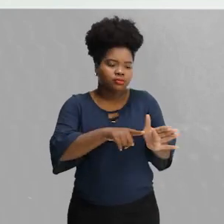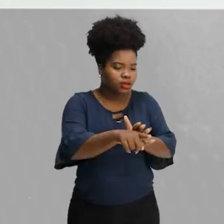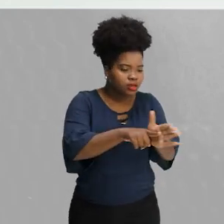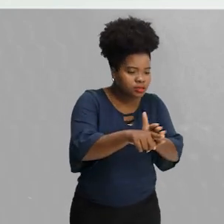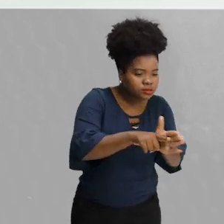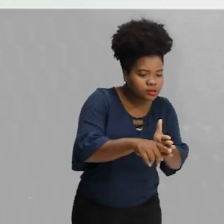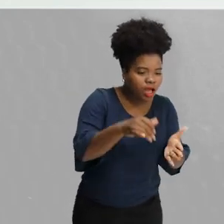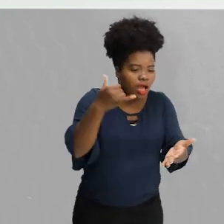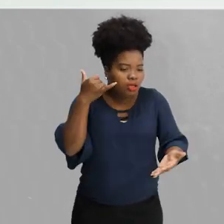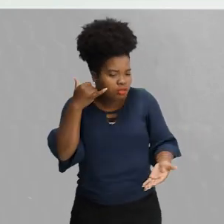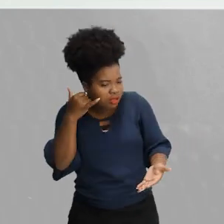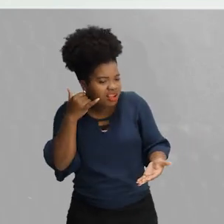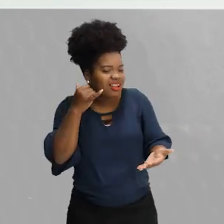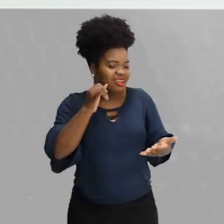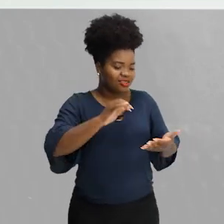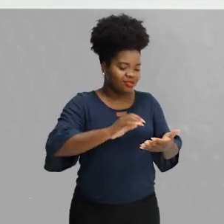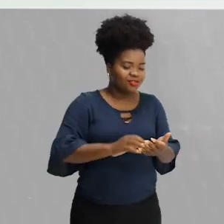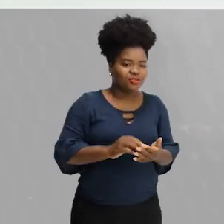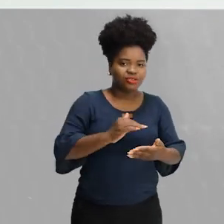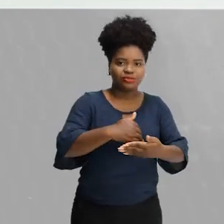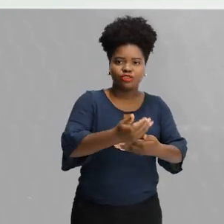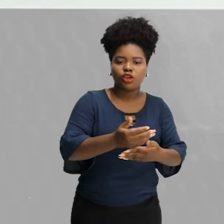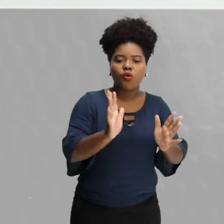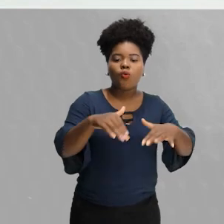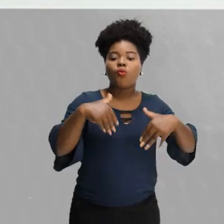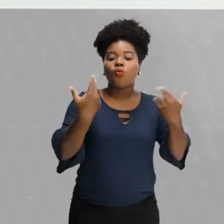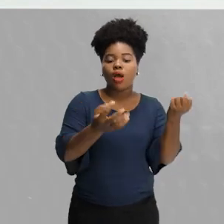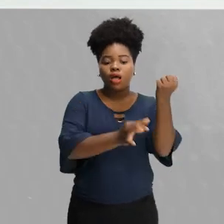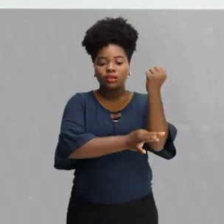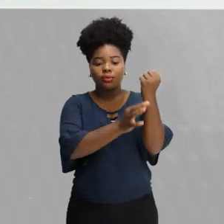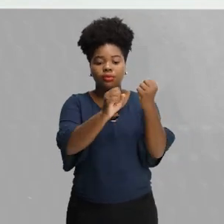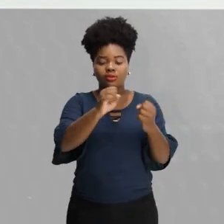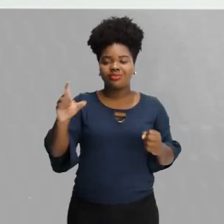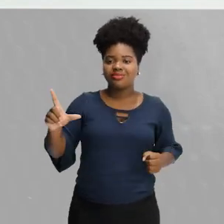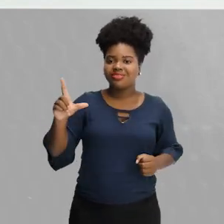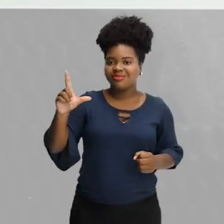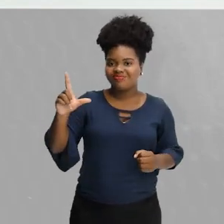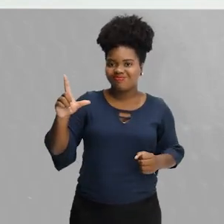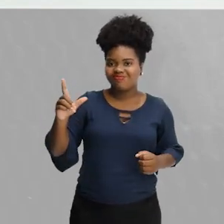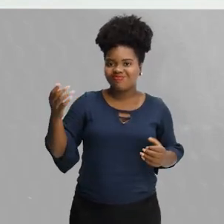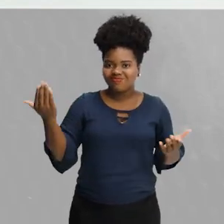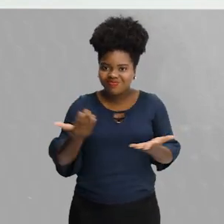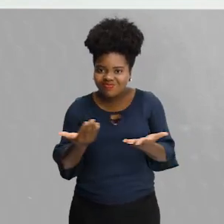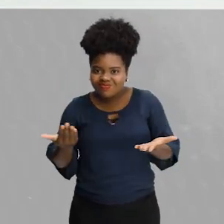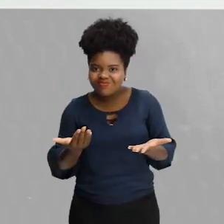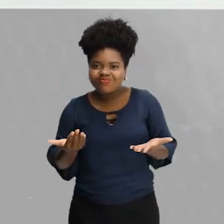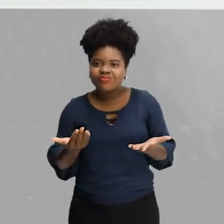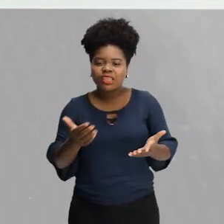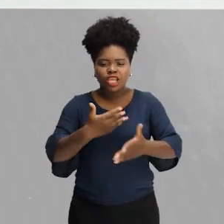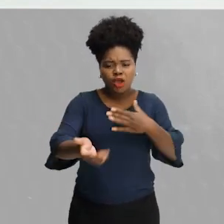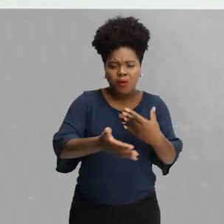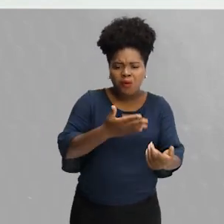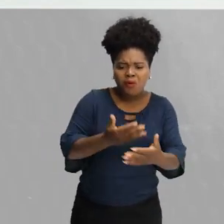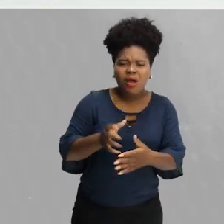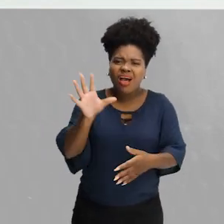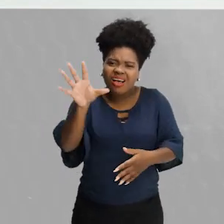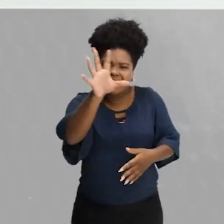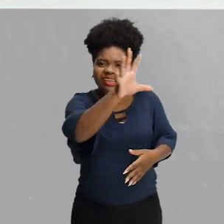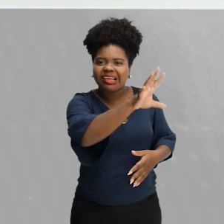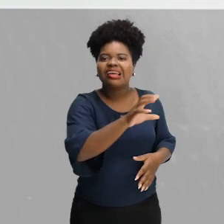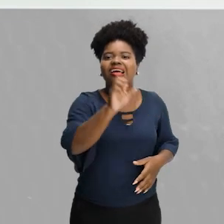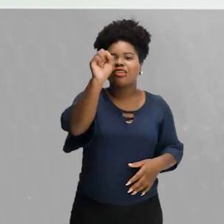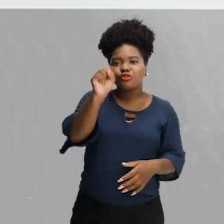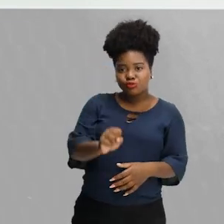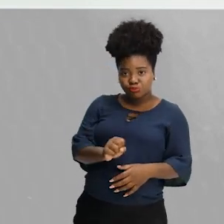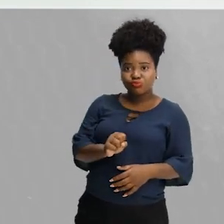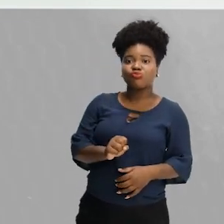computador, qual é a temperatura em São Luís agora, ou da sua própria cidade no Maranhão, e a temperatura de qualquer região do Rio Grande do